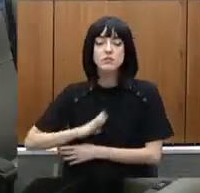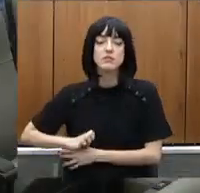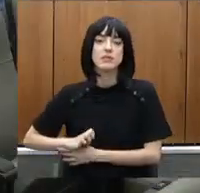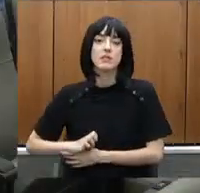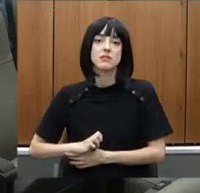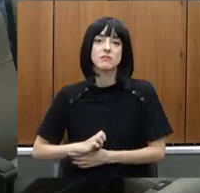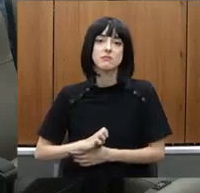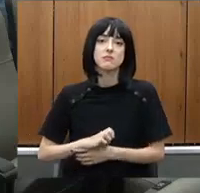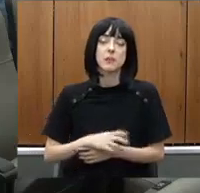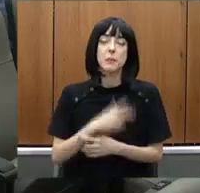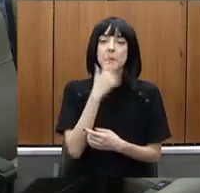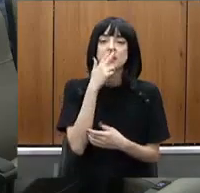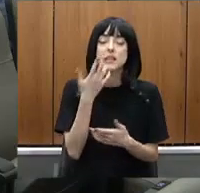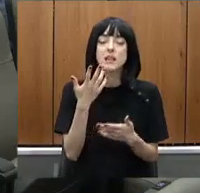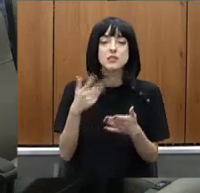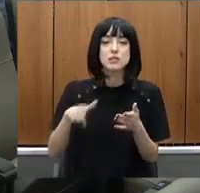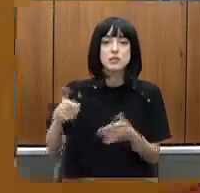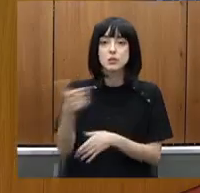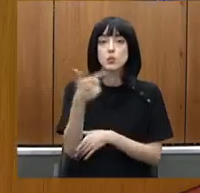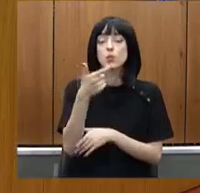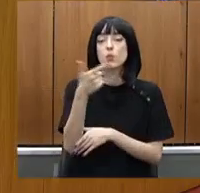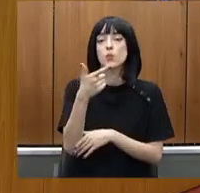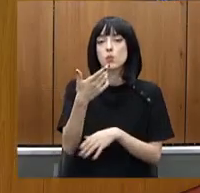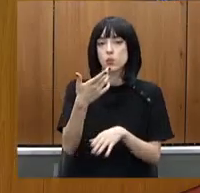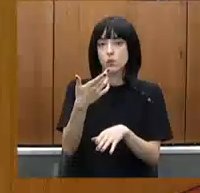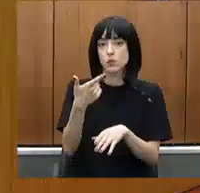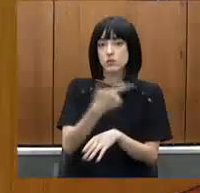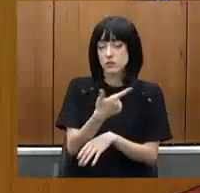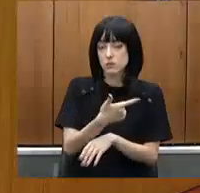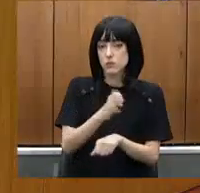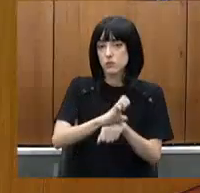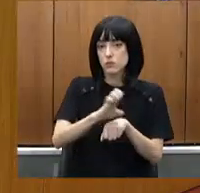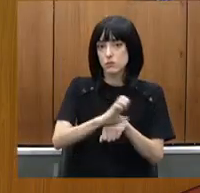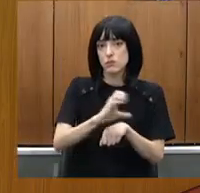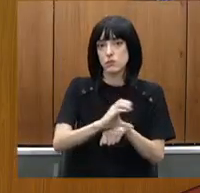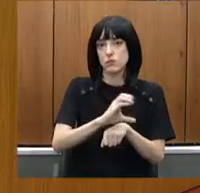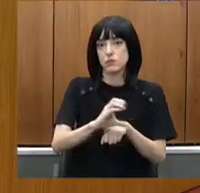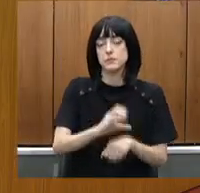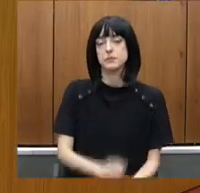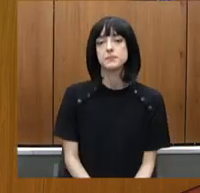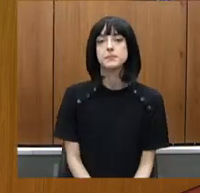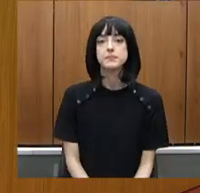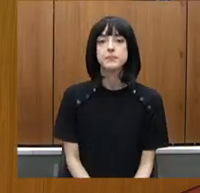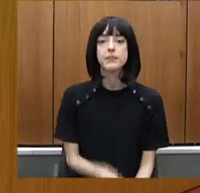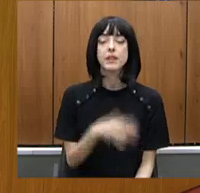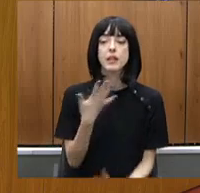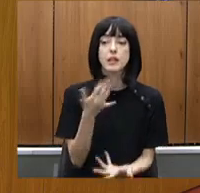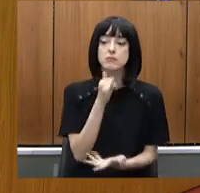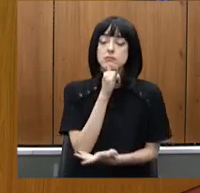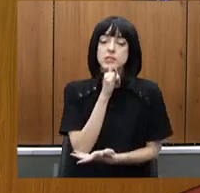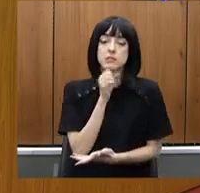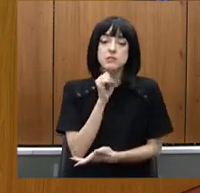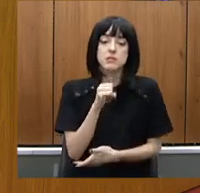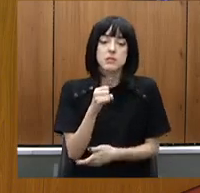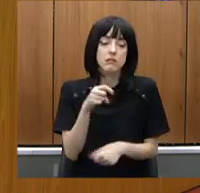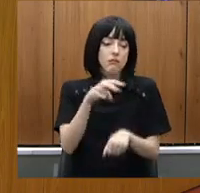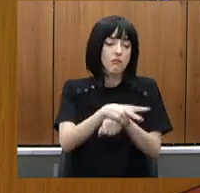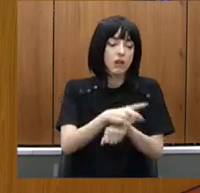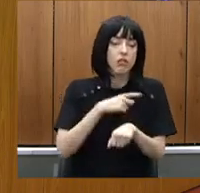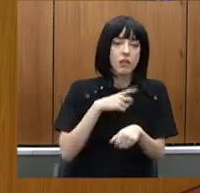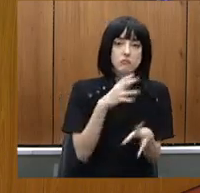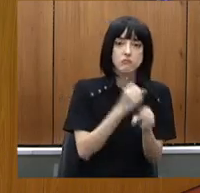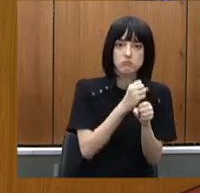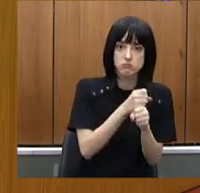a gente passar lá pelo a aprovação da Confins o número de vagas que eu tenho aprovado eu posso preencher aquela vaga então a gente o nosso modelo hoje